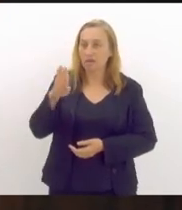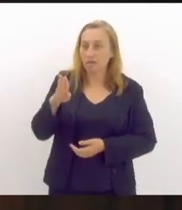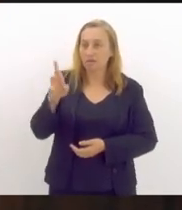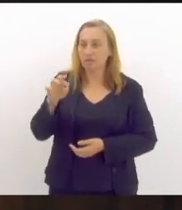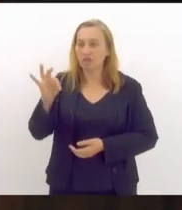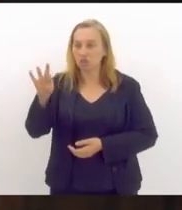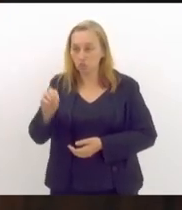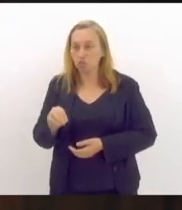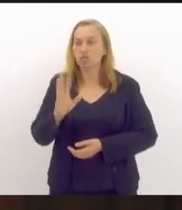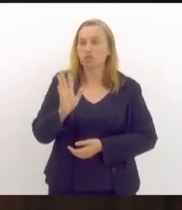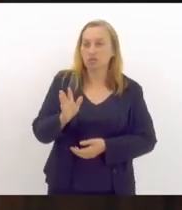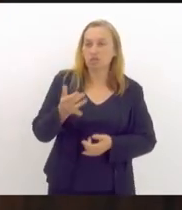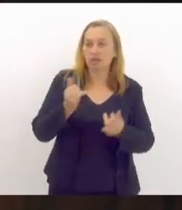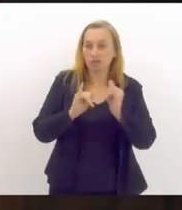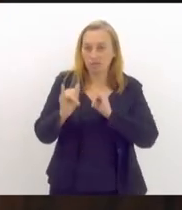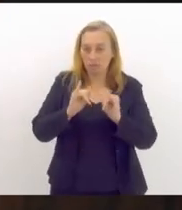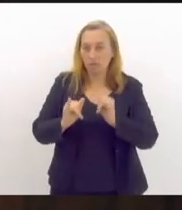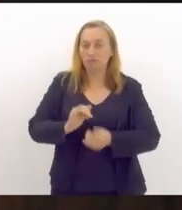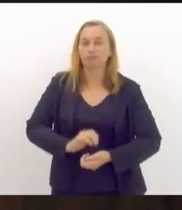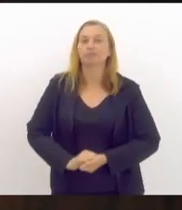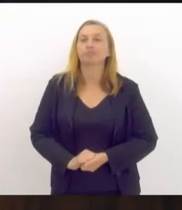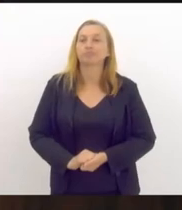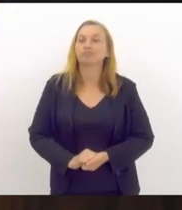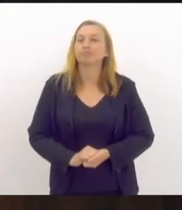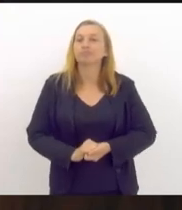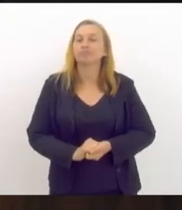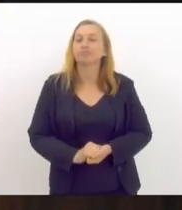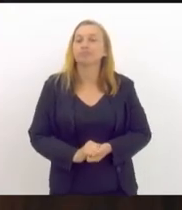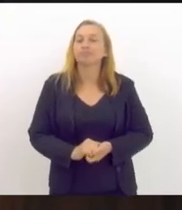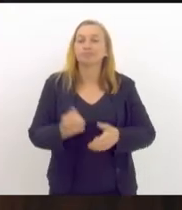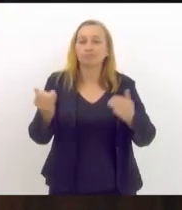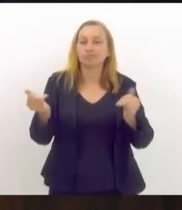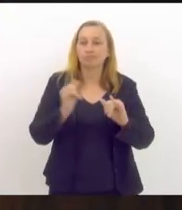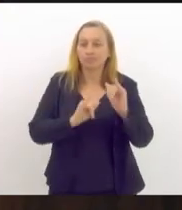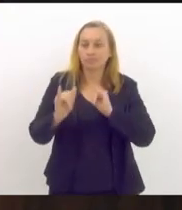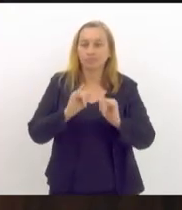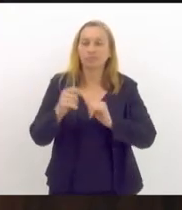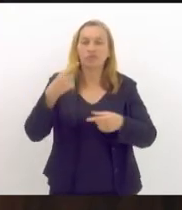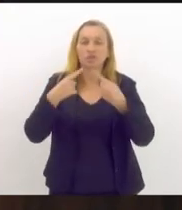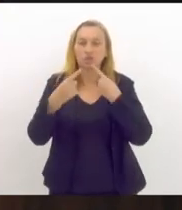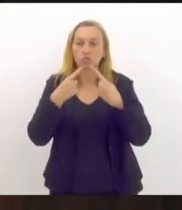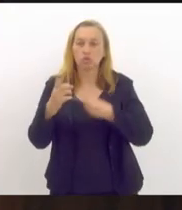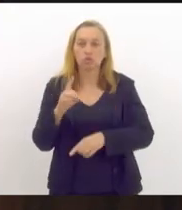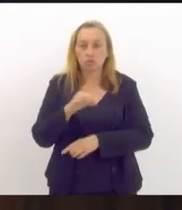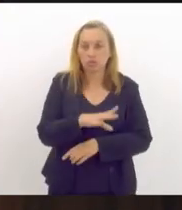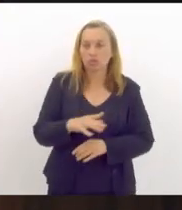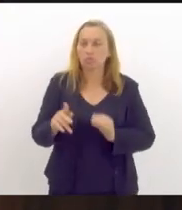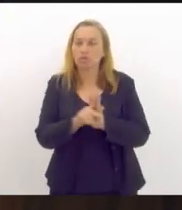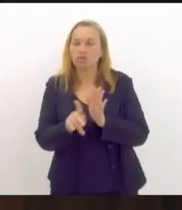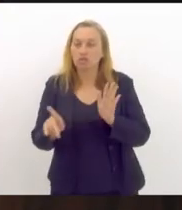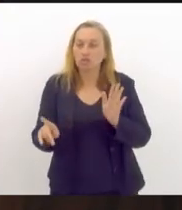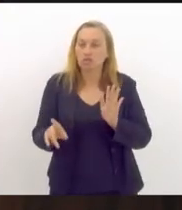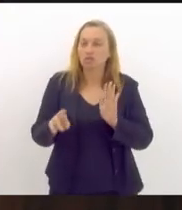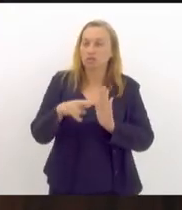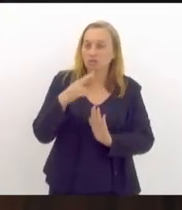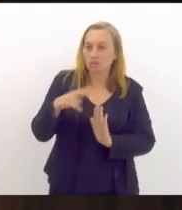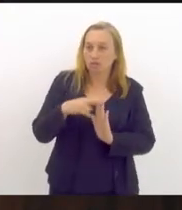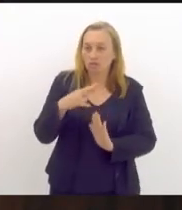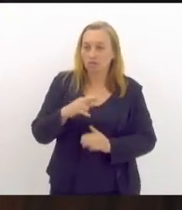tá dado aí transmitido o recado anuncio em discussão única projeto de